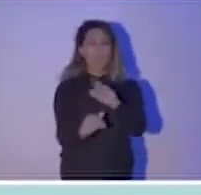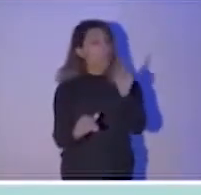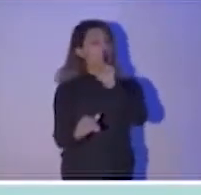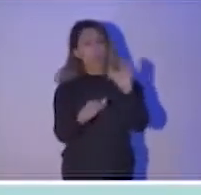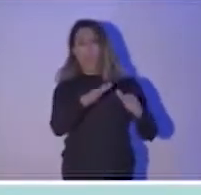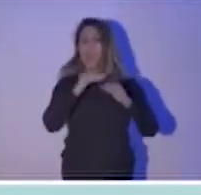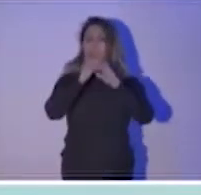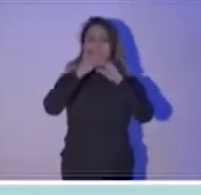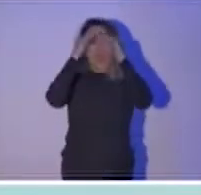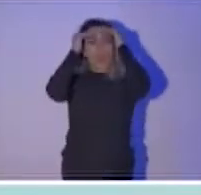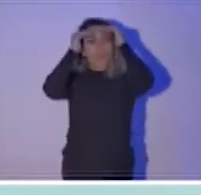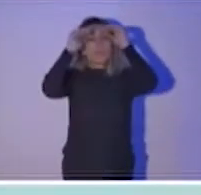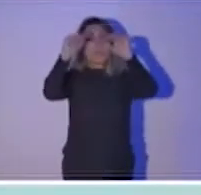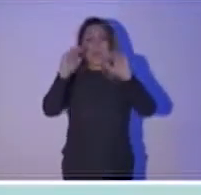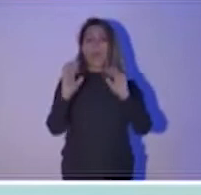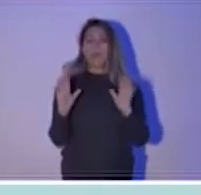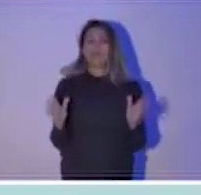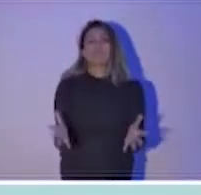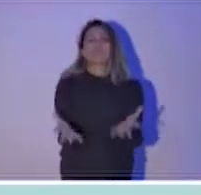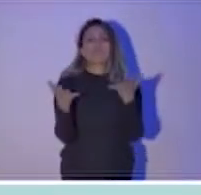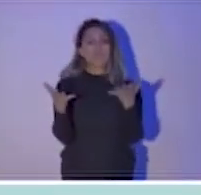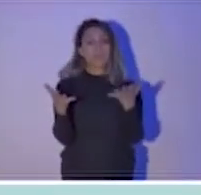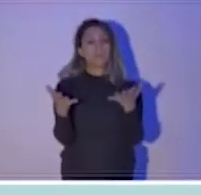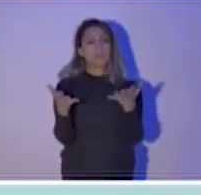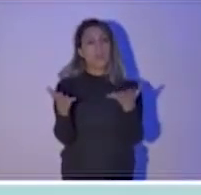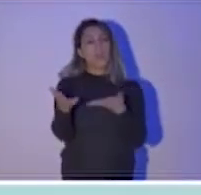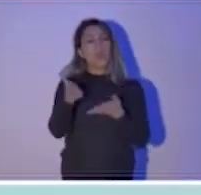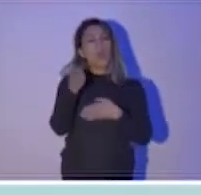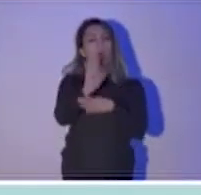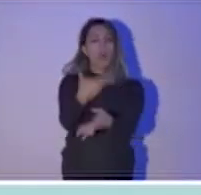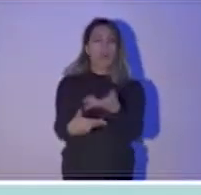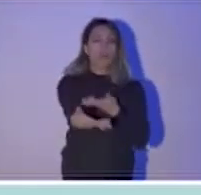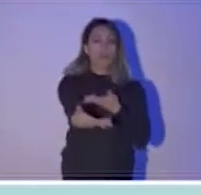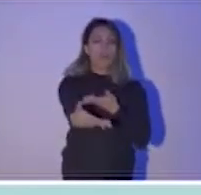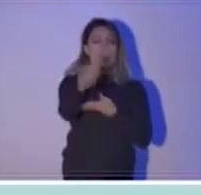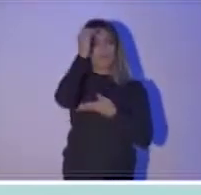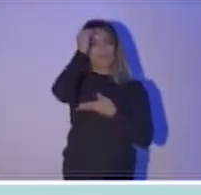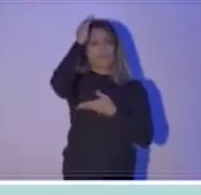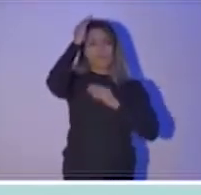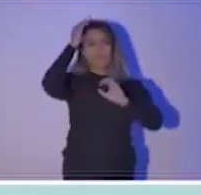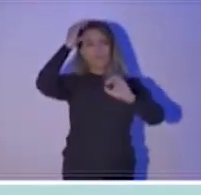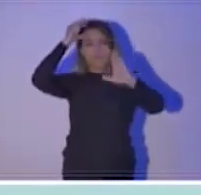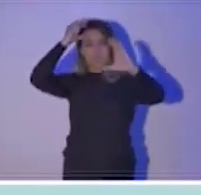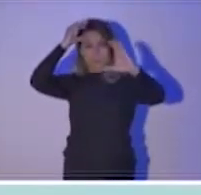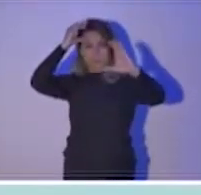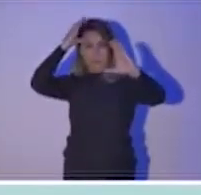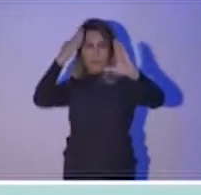saber. Eu sempre me lembro de uma história que é assim. Há bastante tempo